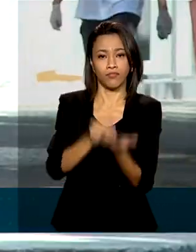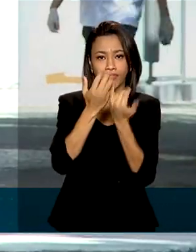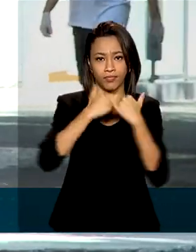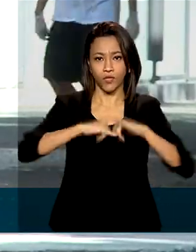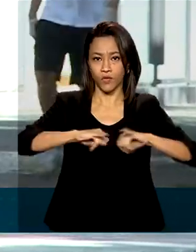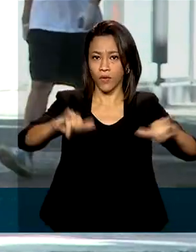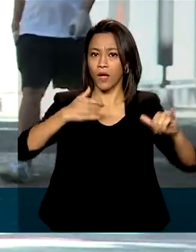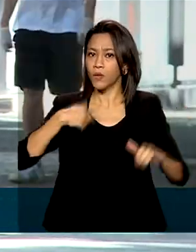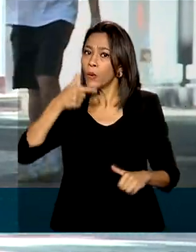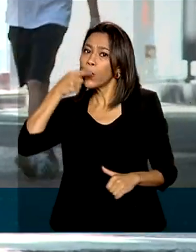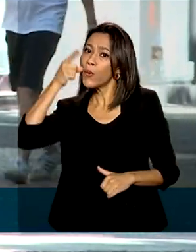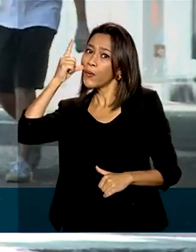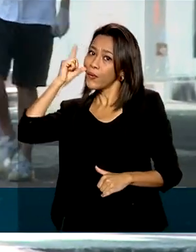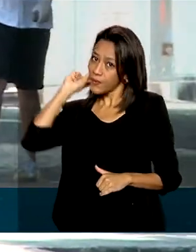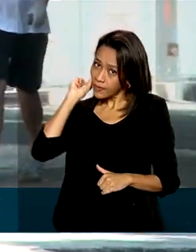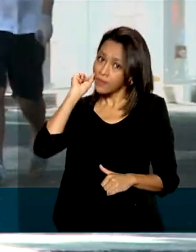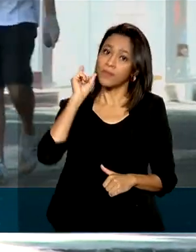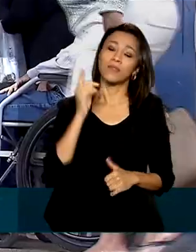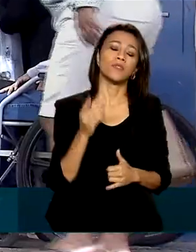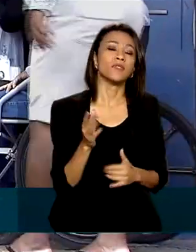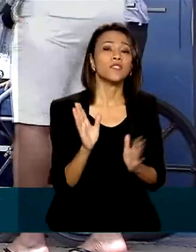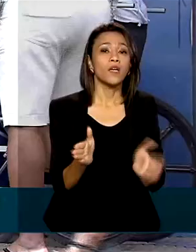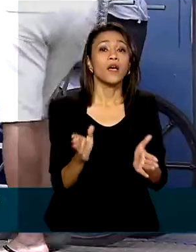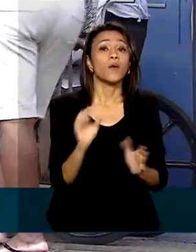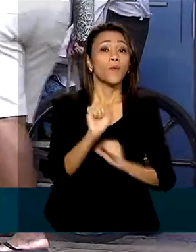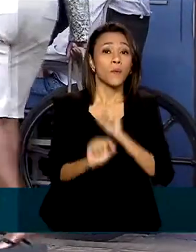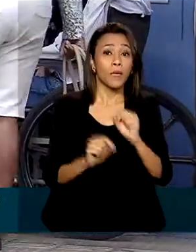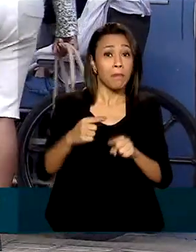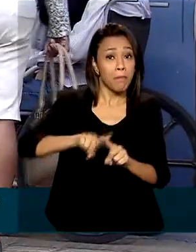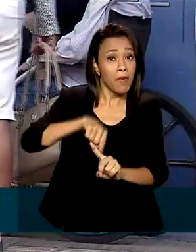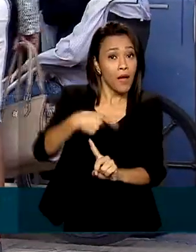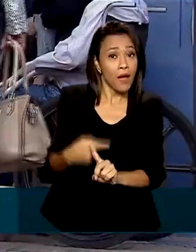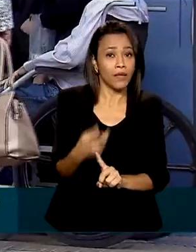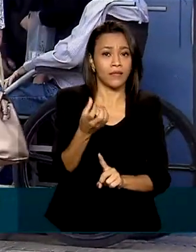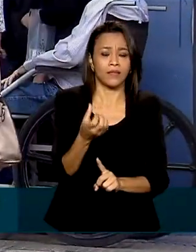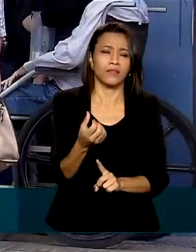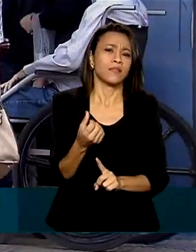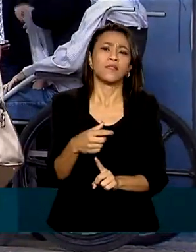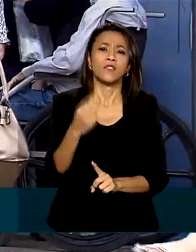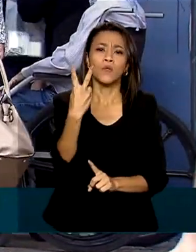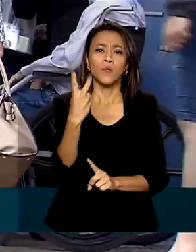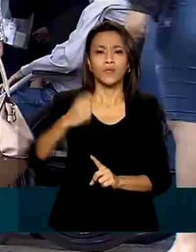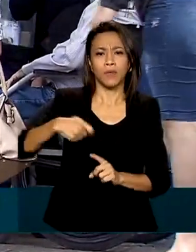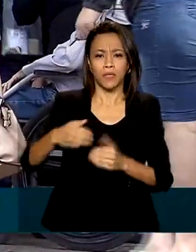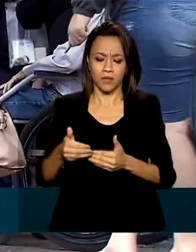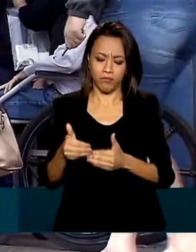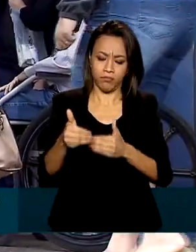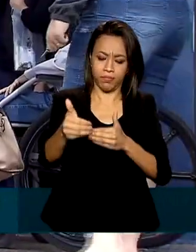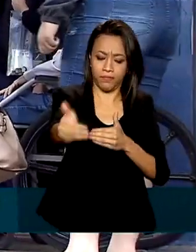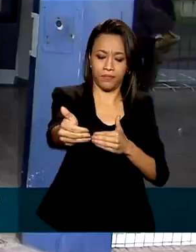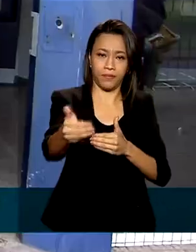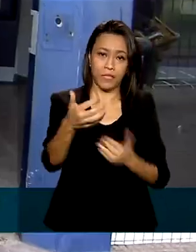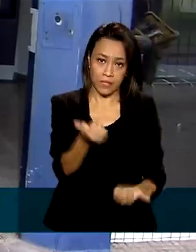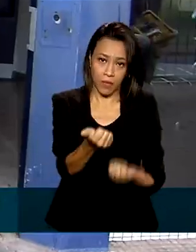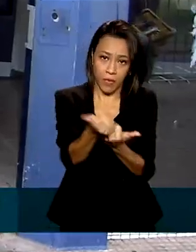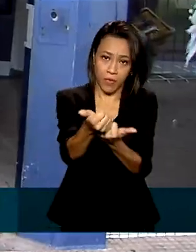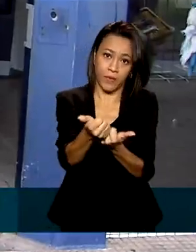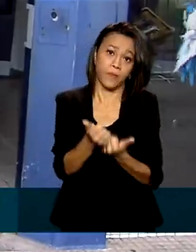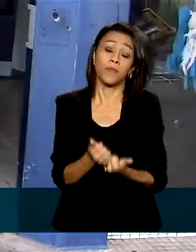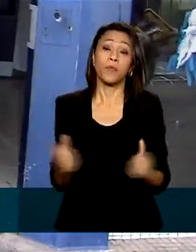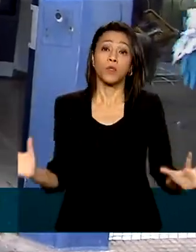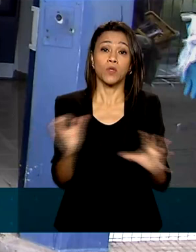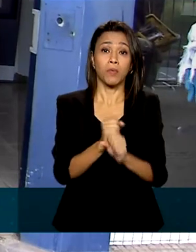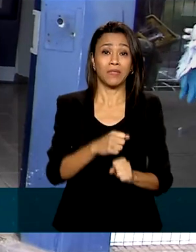União ontem, em edição extraordinária, estende em mais 60 dias o prazo de atuação do benefício. No total, terão sido